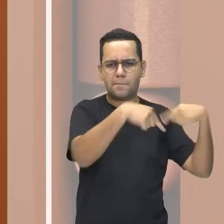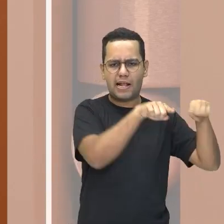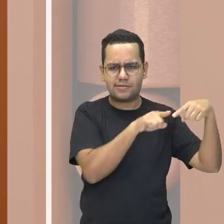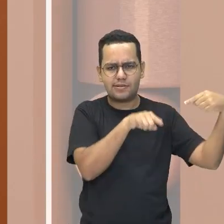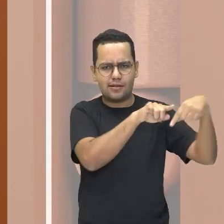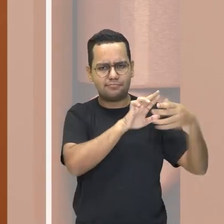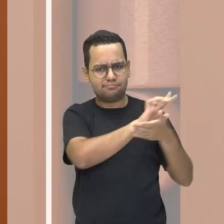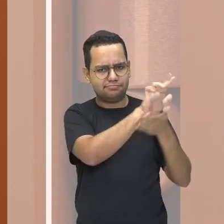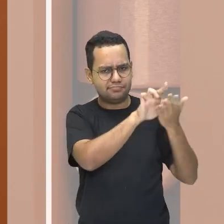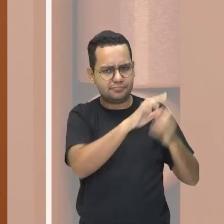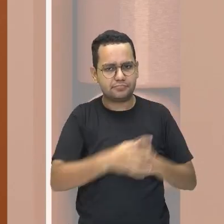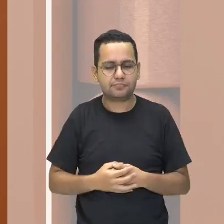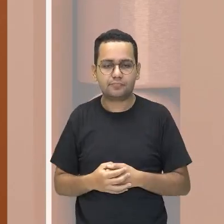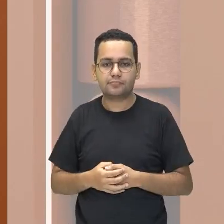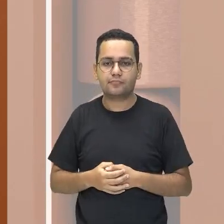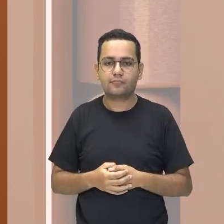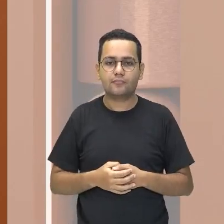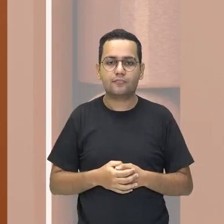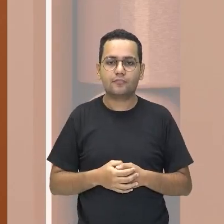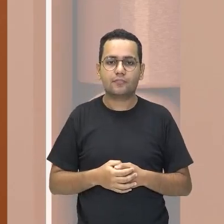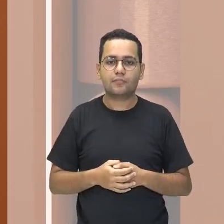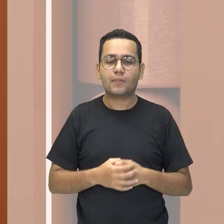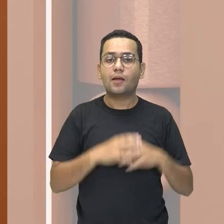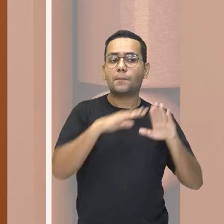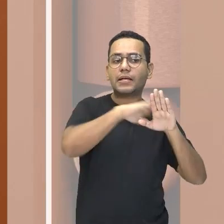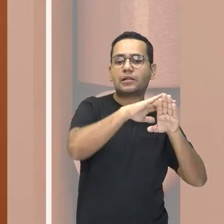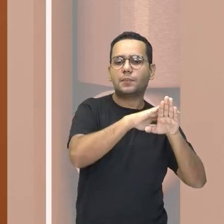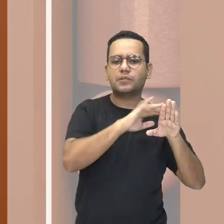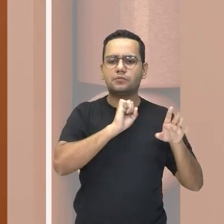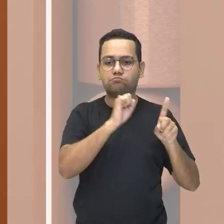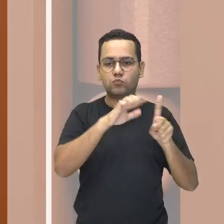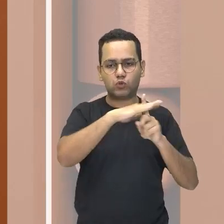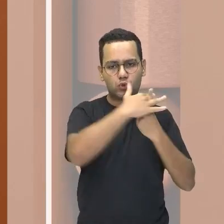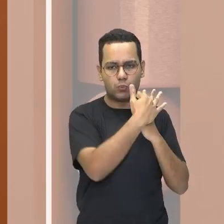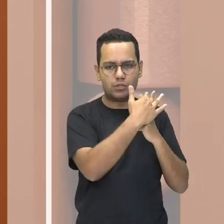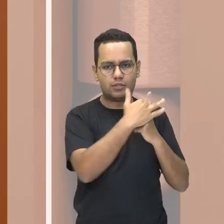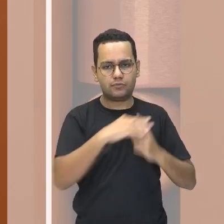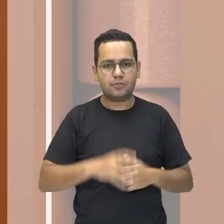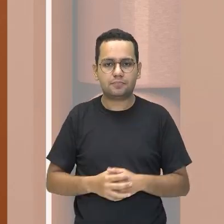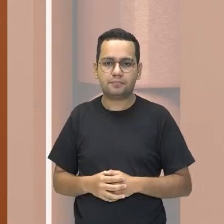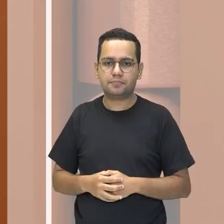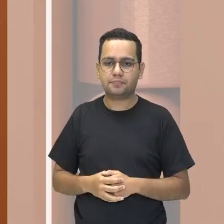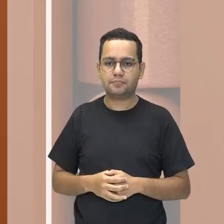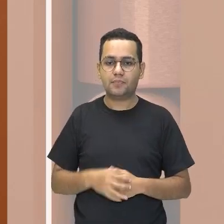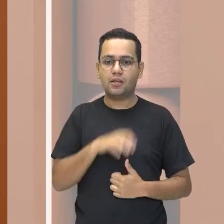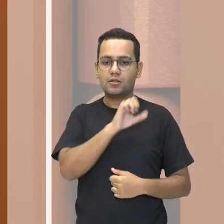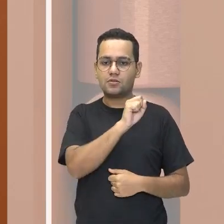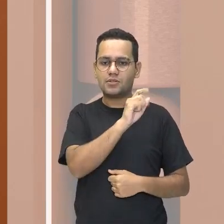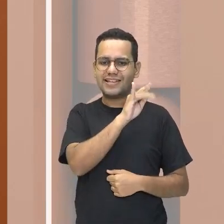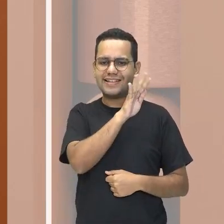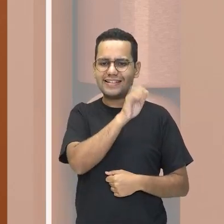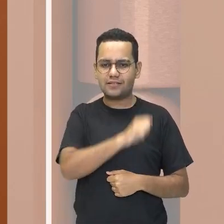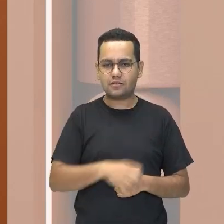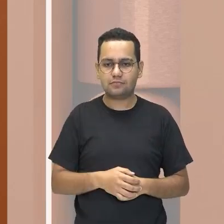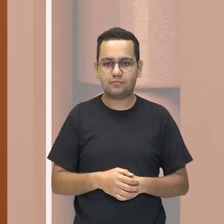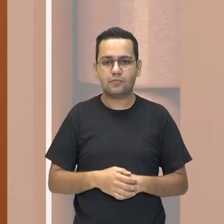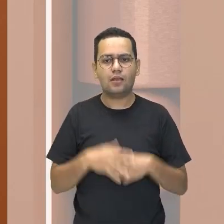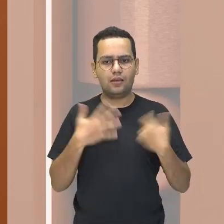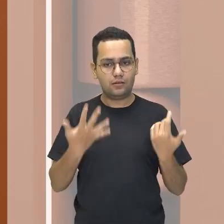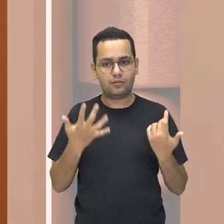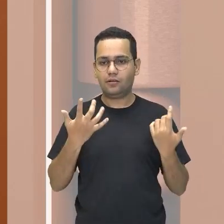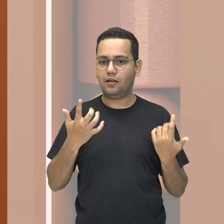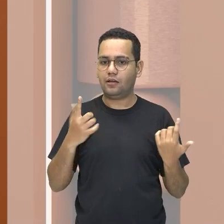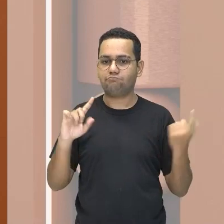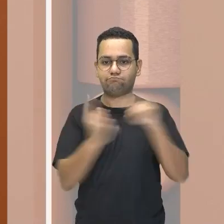tinha a ideologia socialista capitaneando. Então, professor, eram antagônicos,